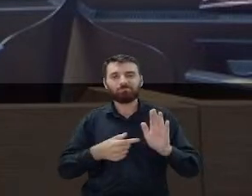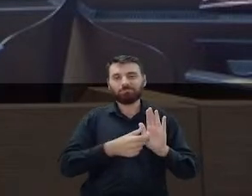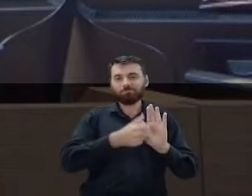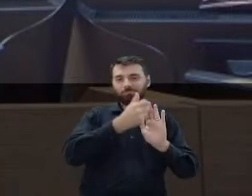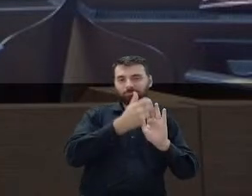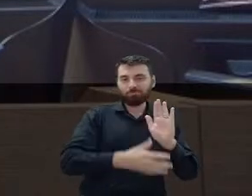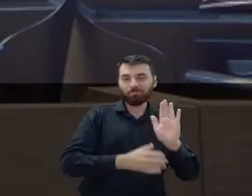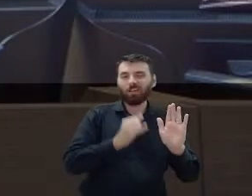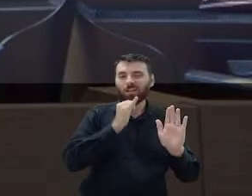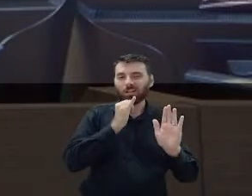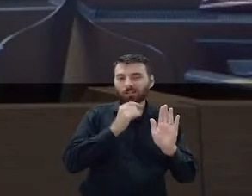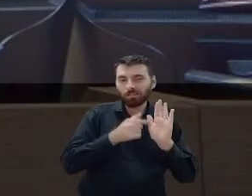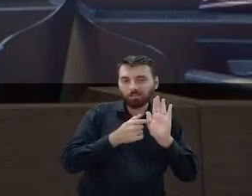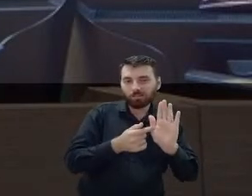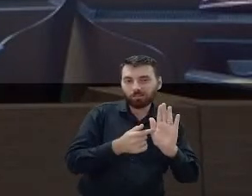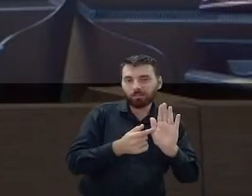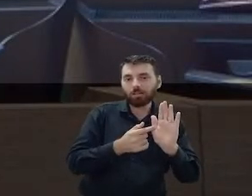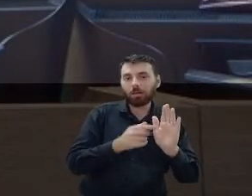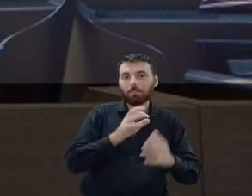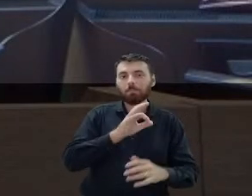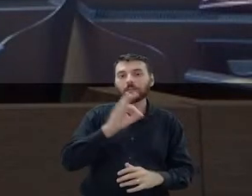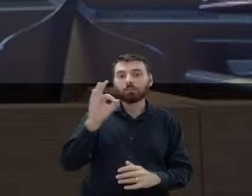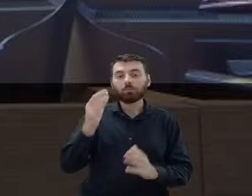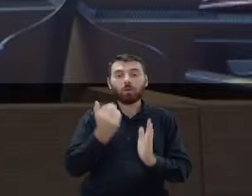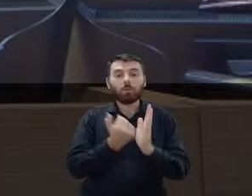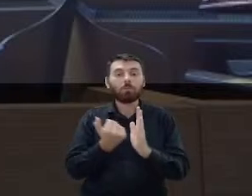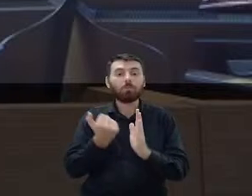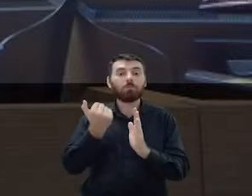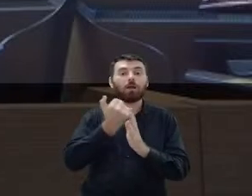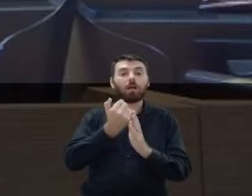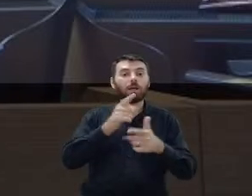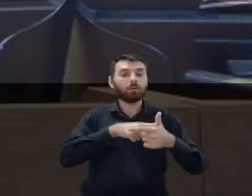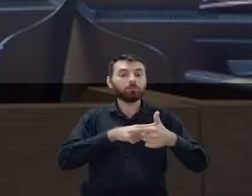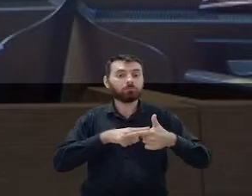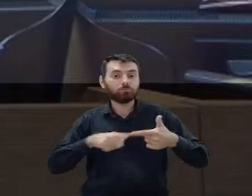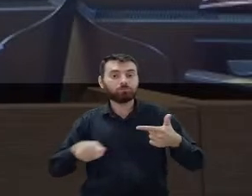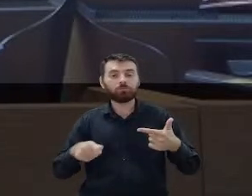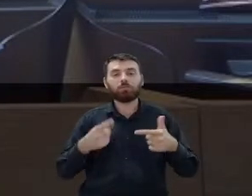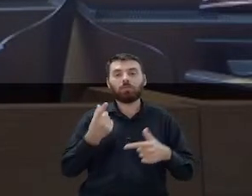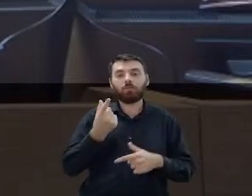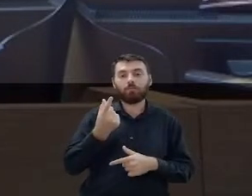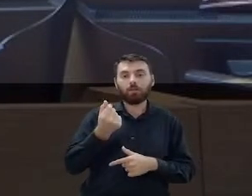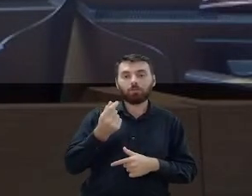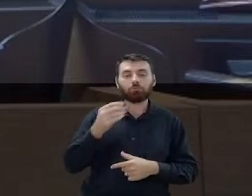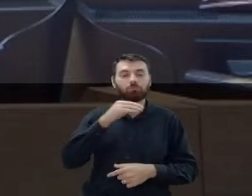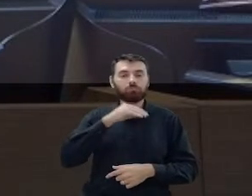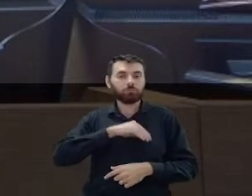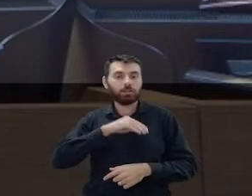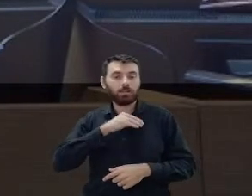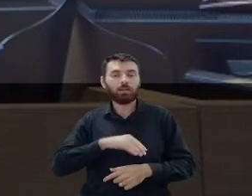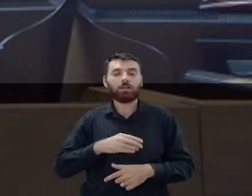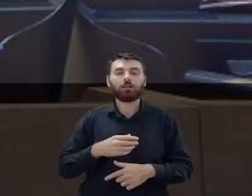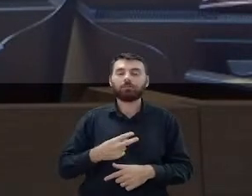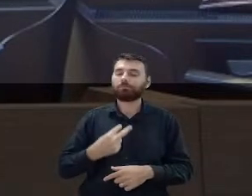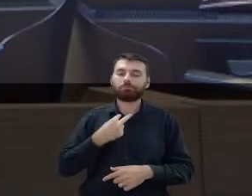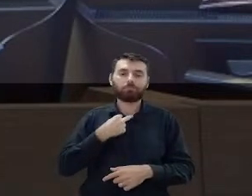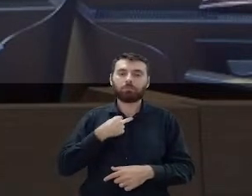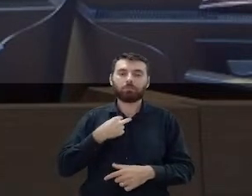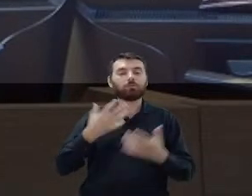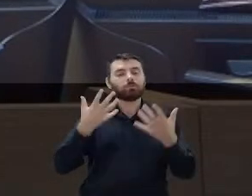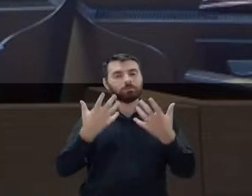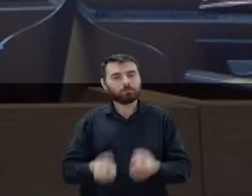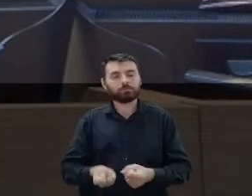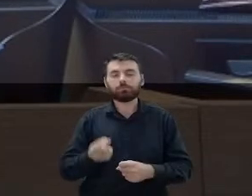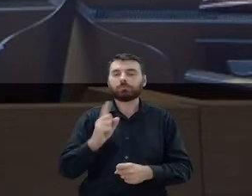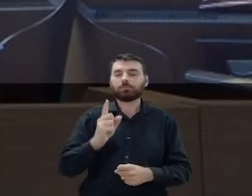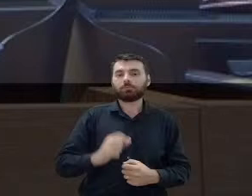a obtenção de percentual oriundo da divisão do valor da gratificação pelo valor do salário. Então, por isso, nego provimento ao